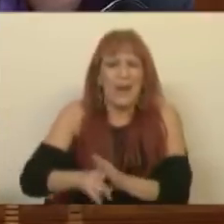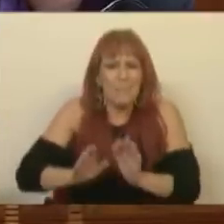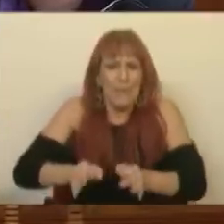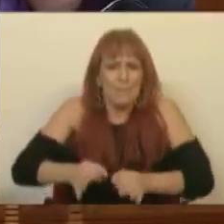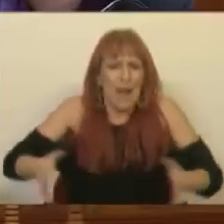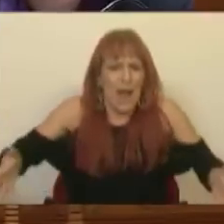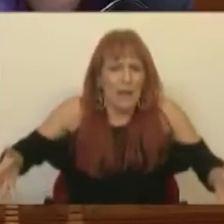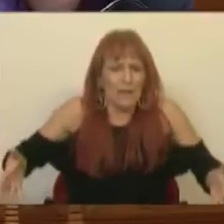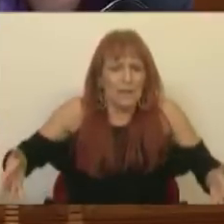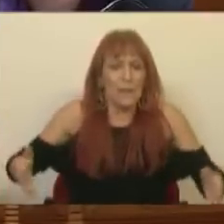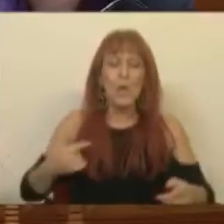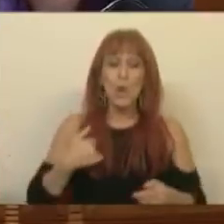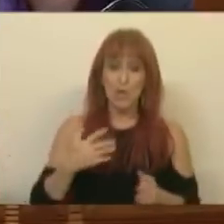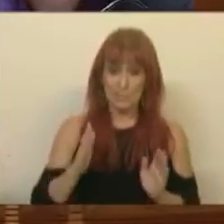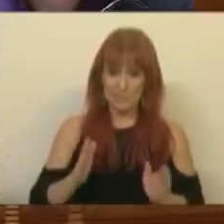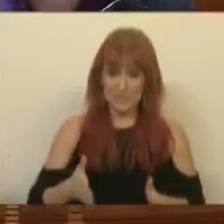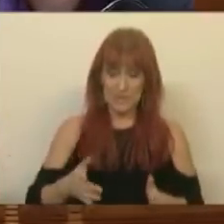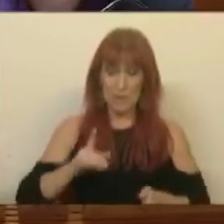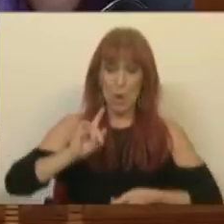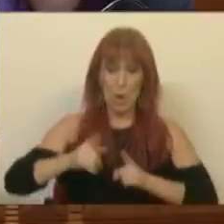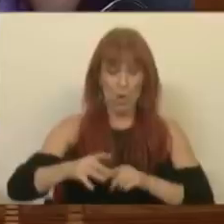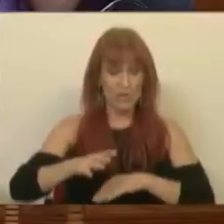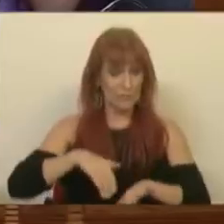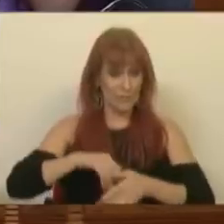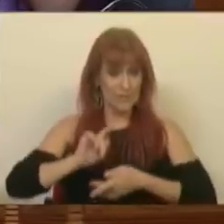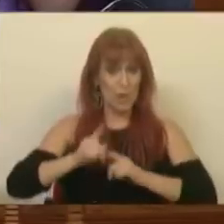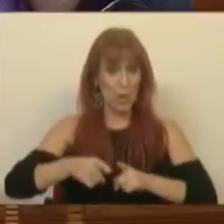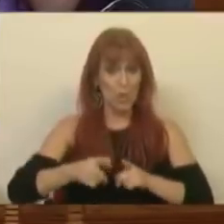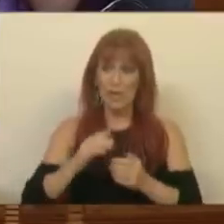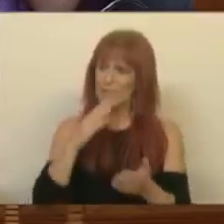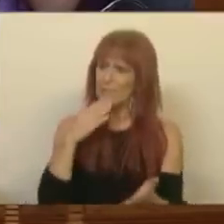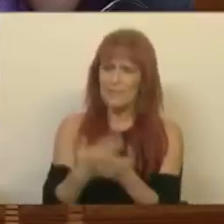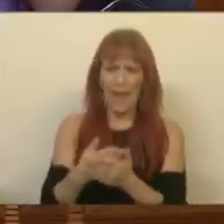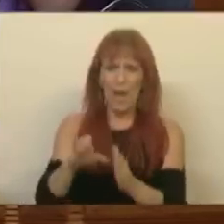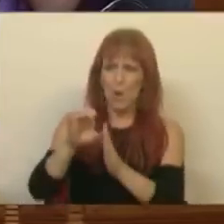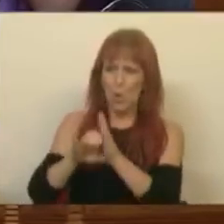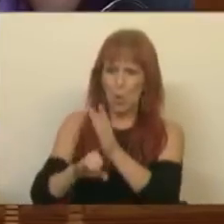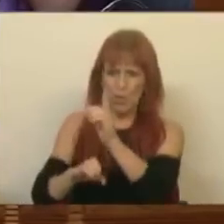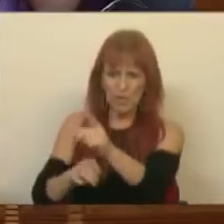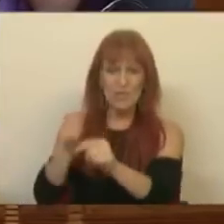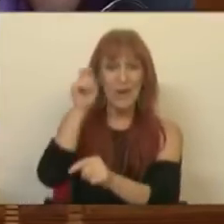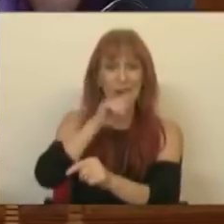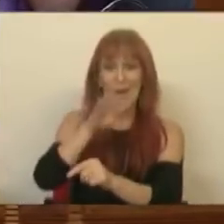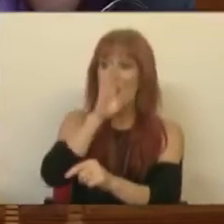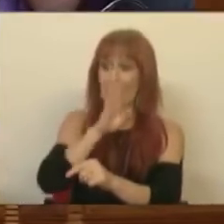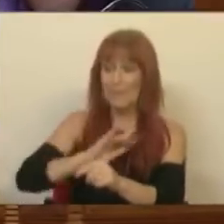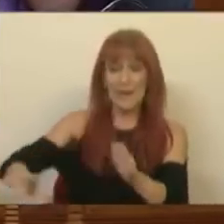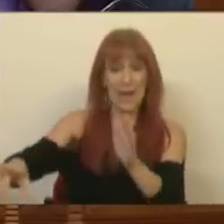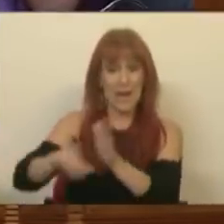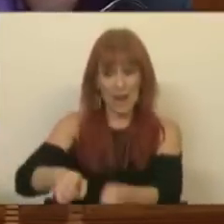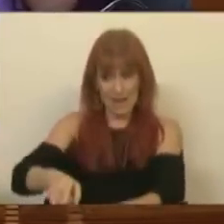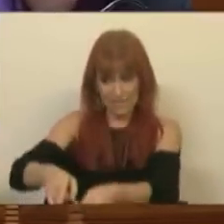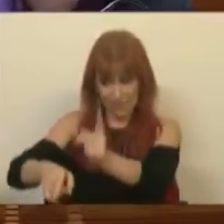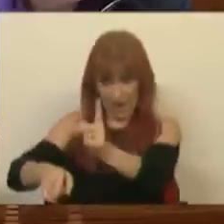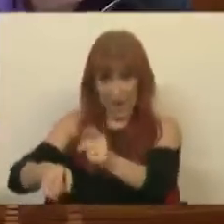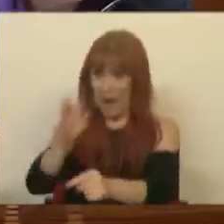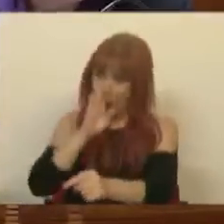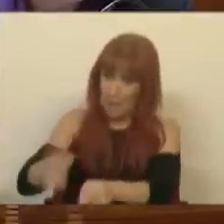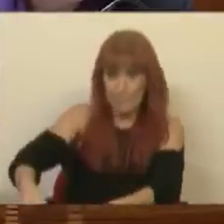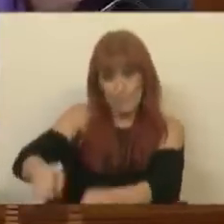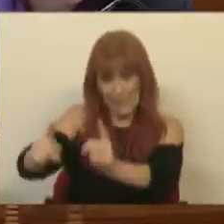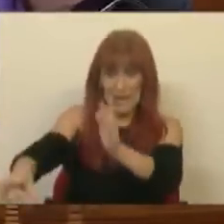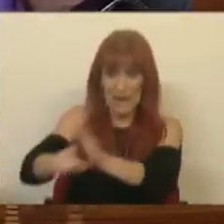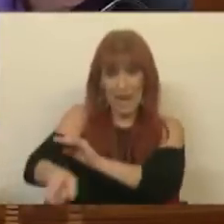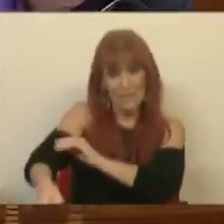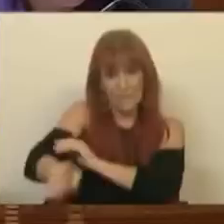lei o que nós temos que fazer é dar as condições para quem aplica a lei aplique